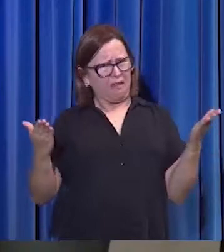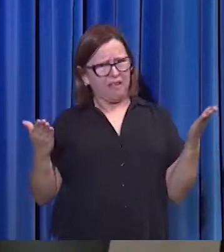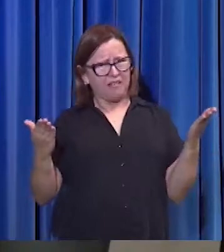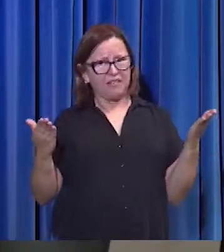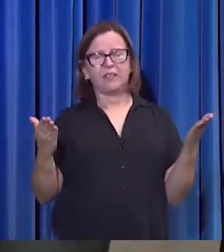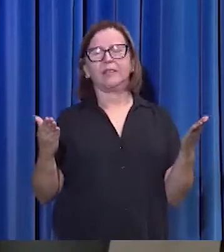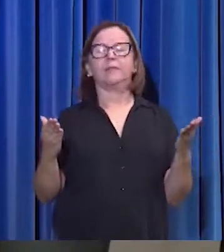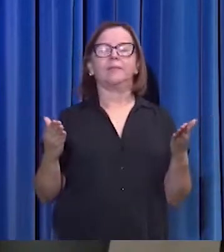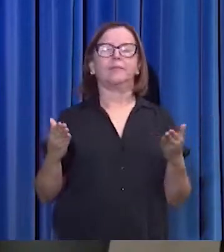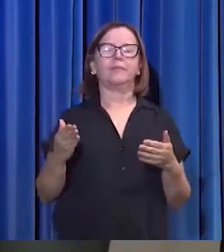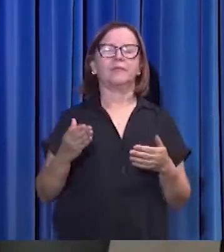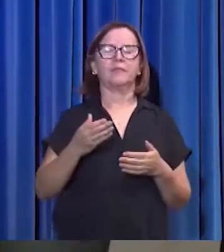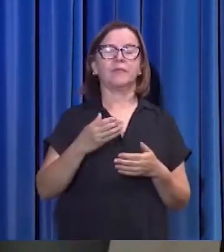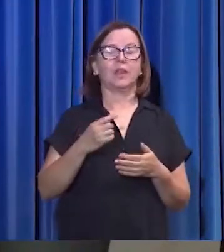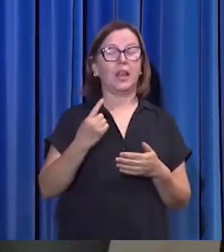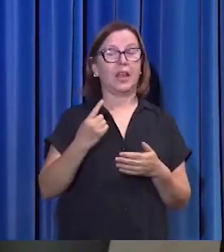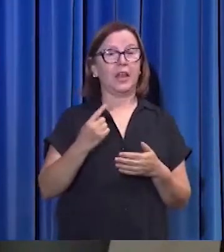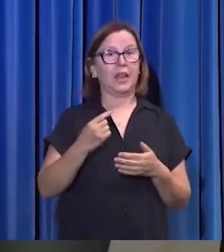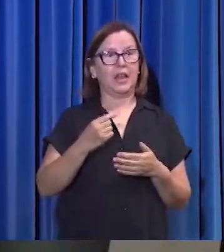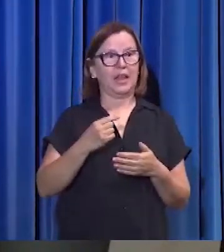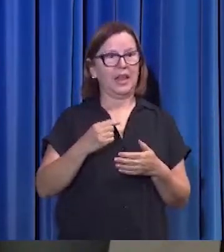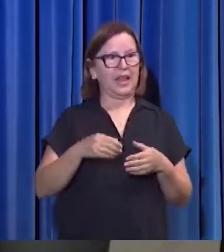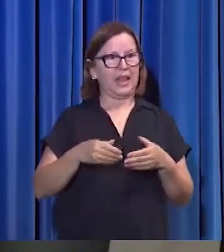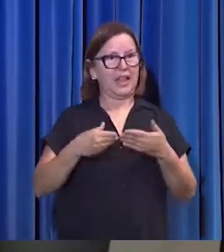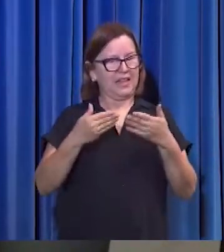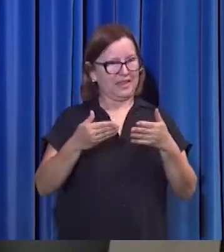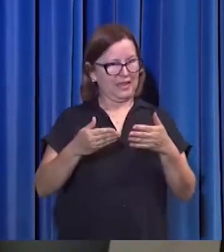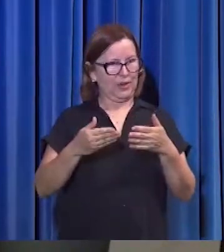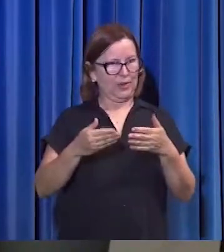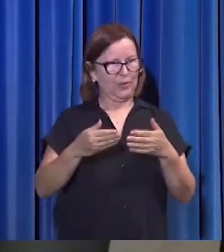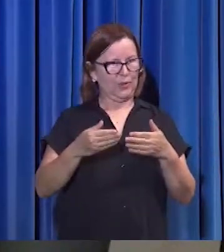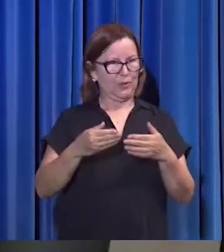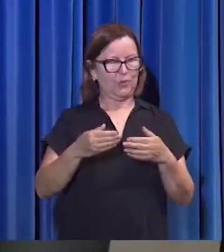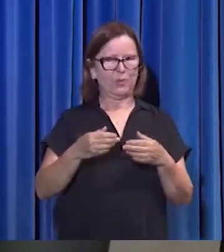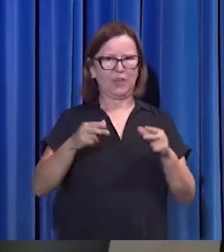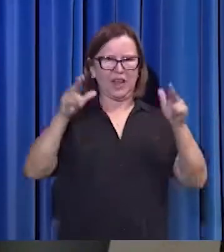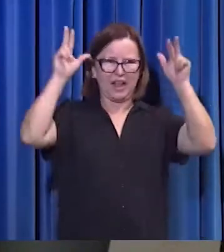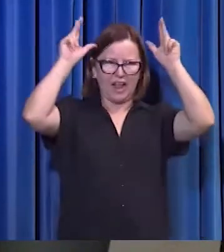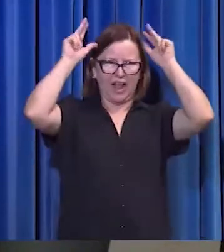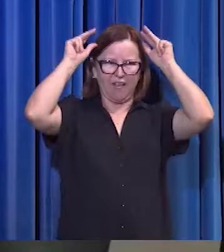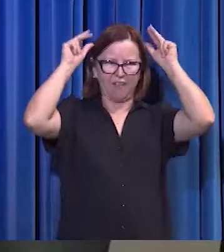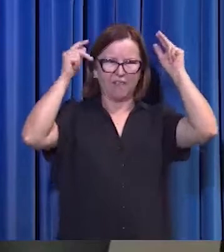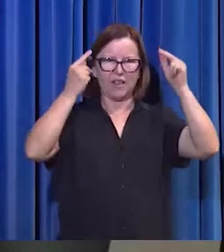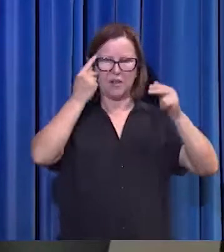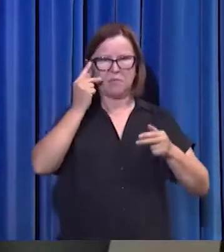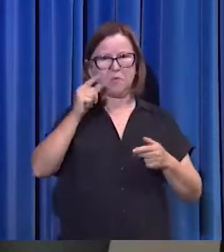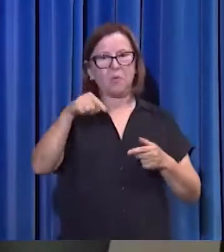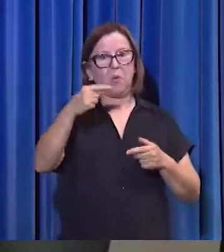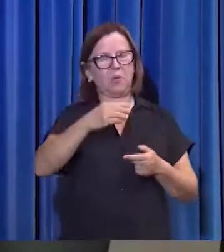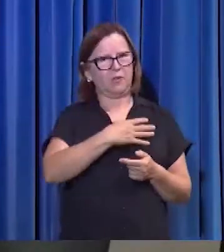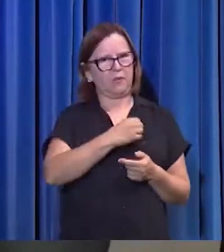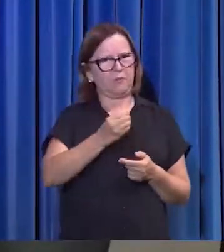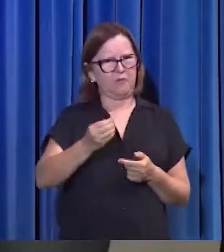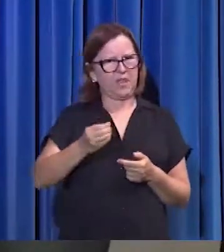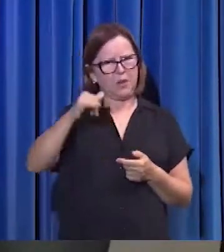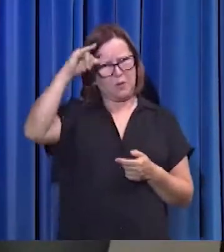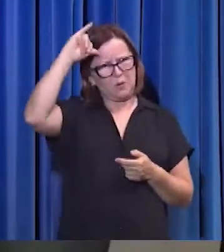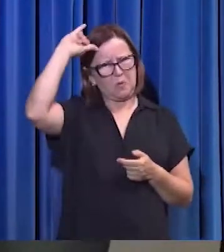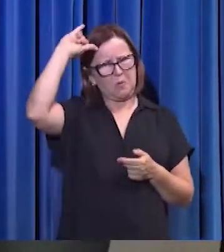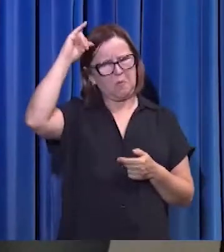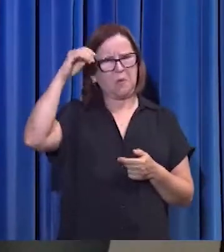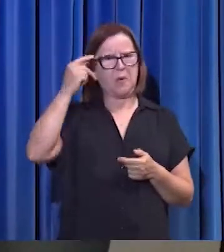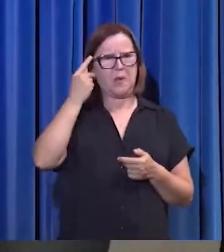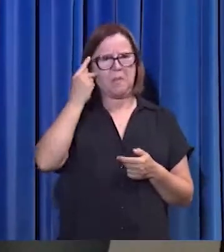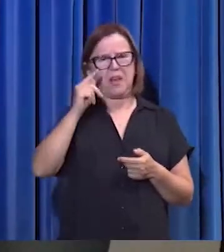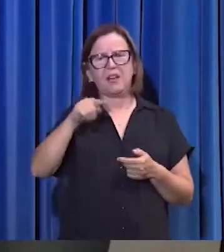O pai deixou um cavalo para um boi para outro. E para aquele